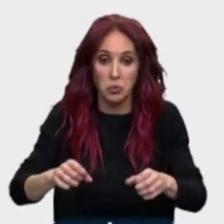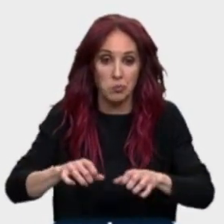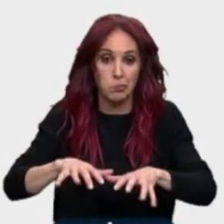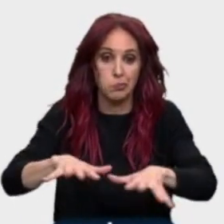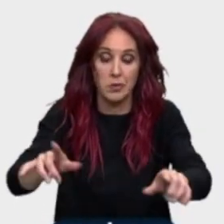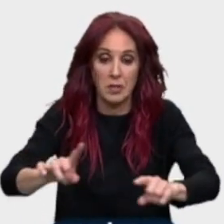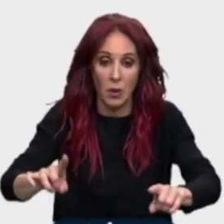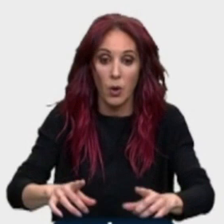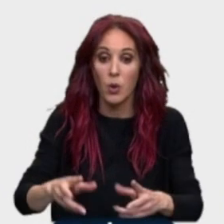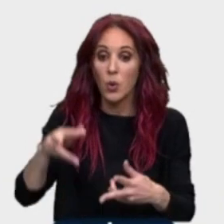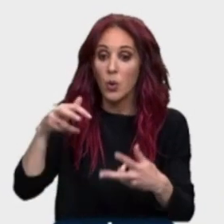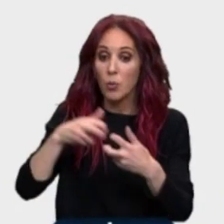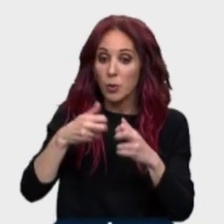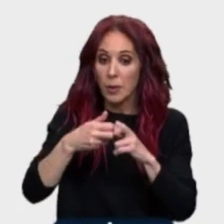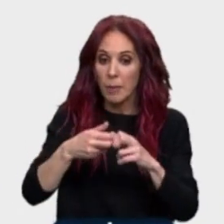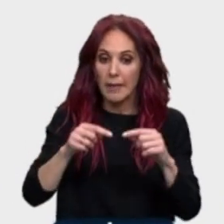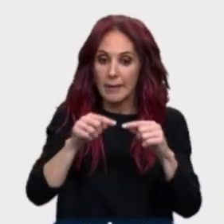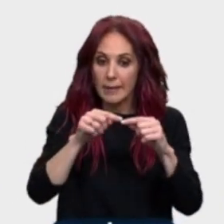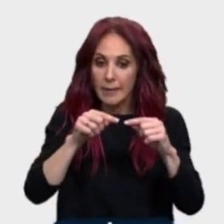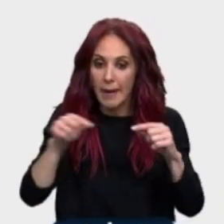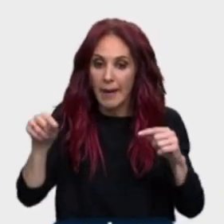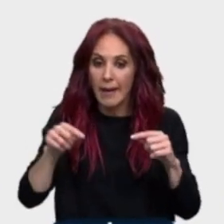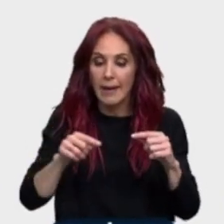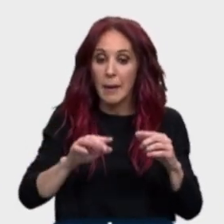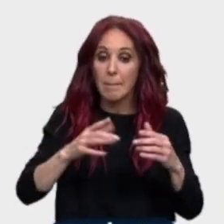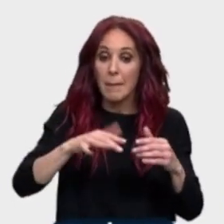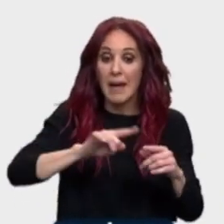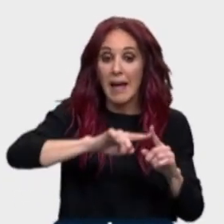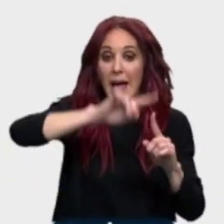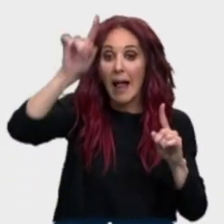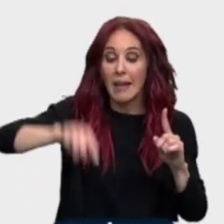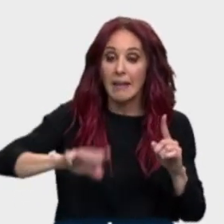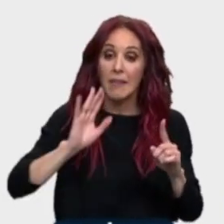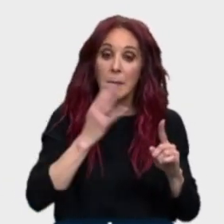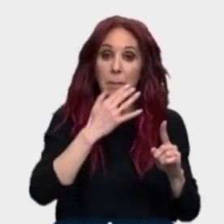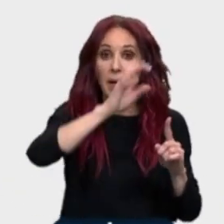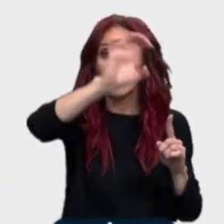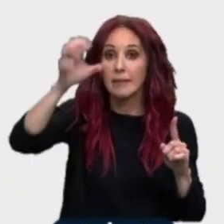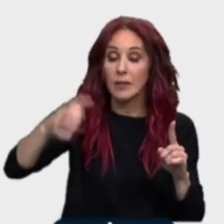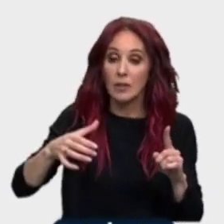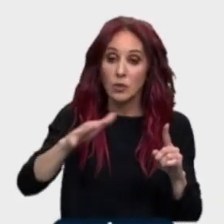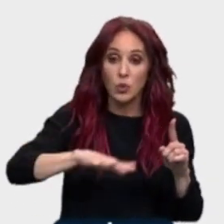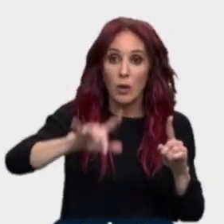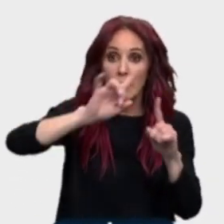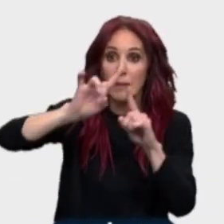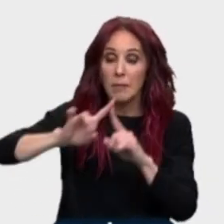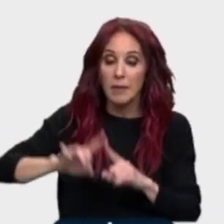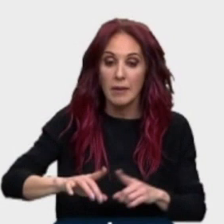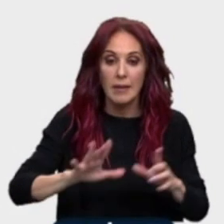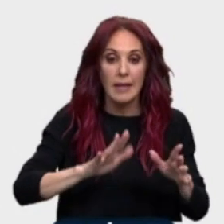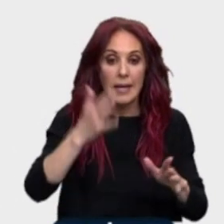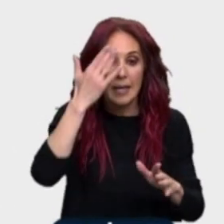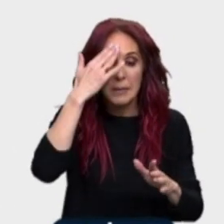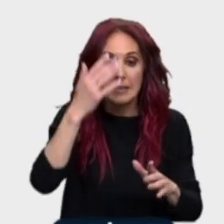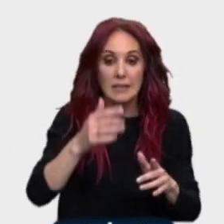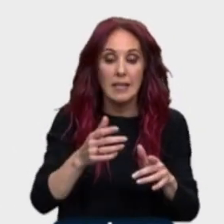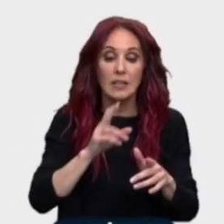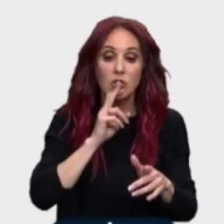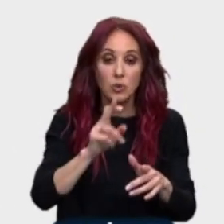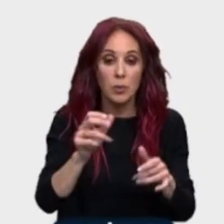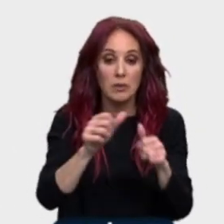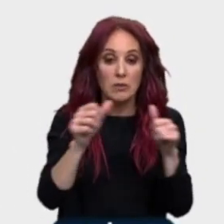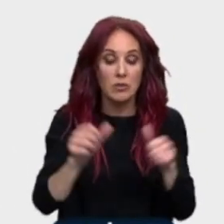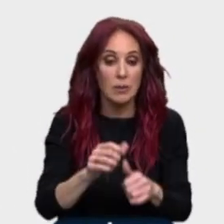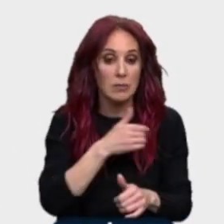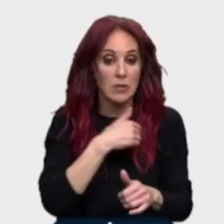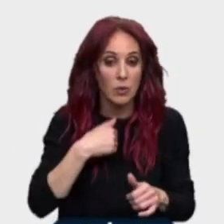O problema é que esta linha aqui, que varia de país para país, ou de região para região, é a capacidade do sistema de saúde. E este é o